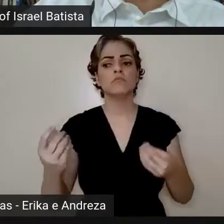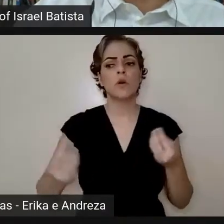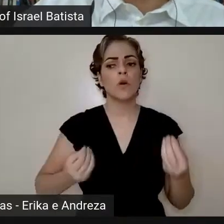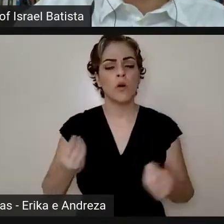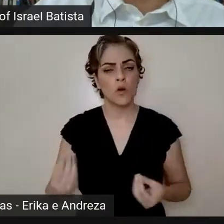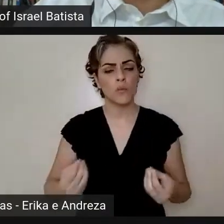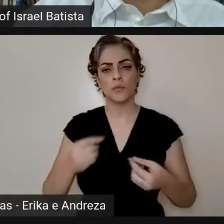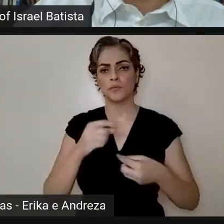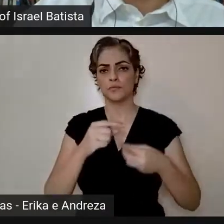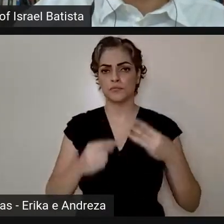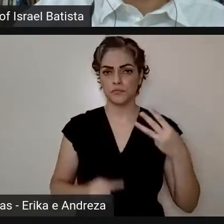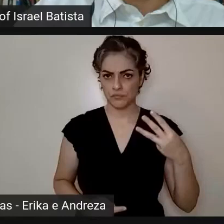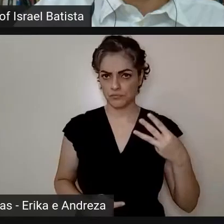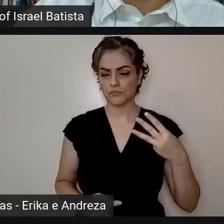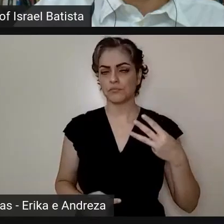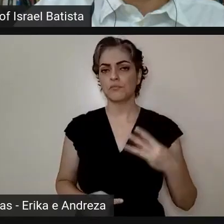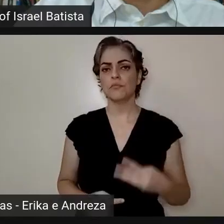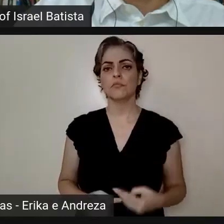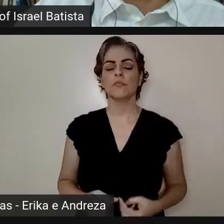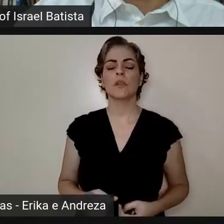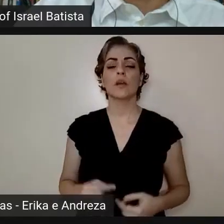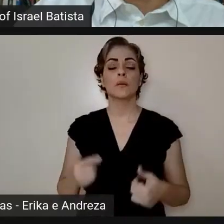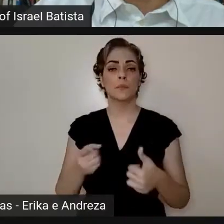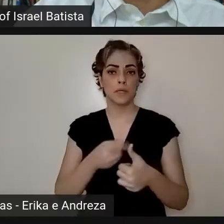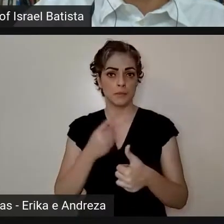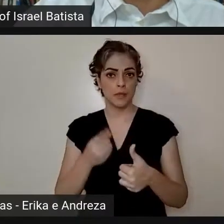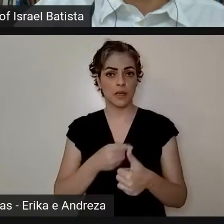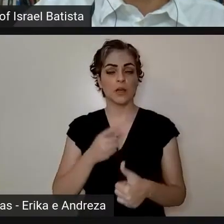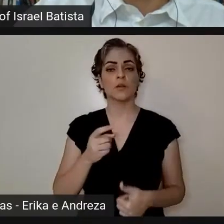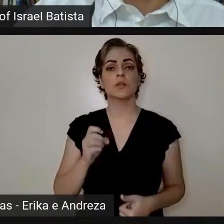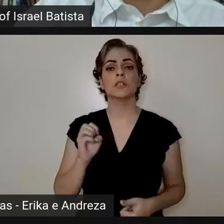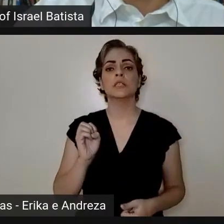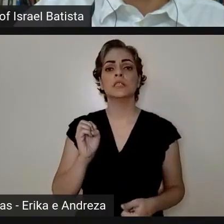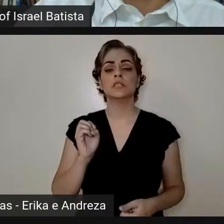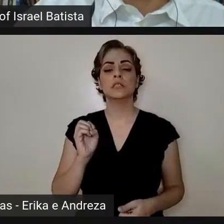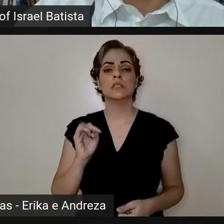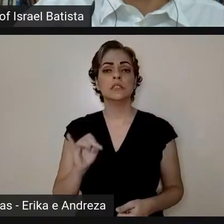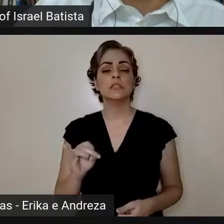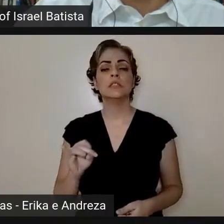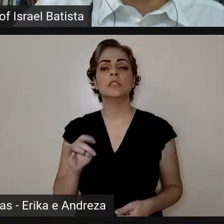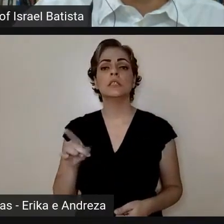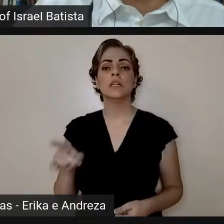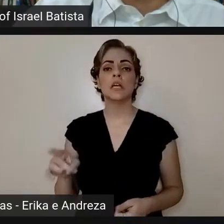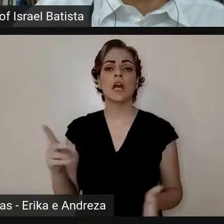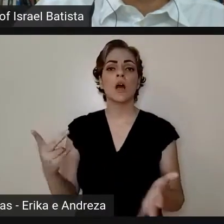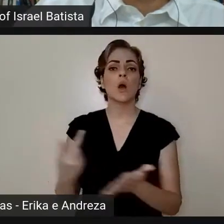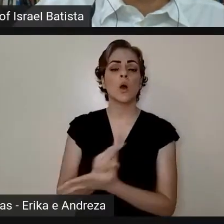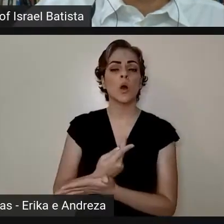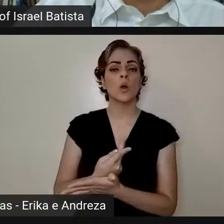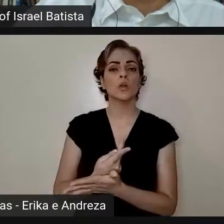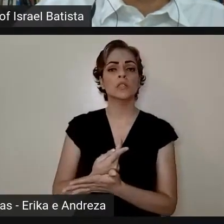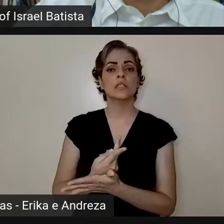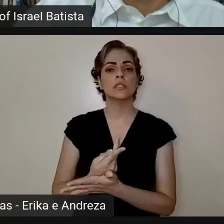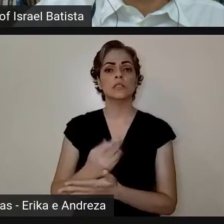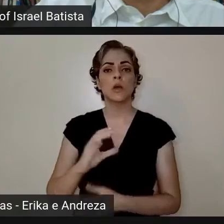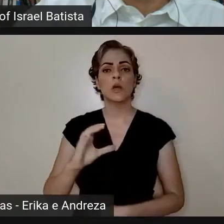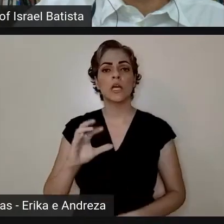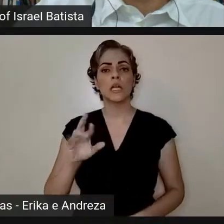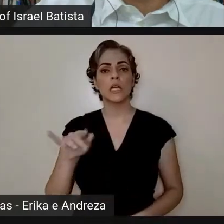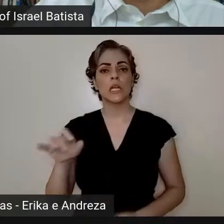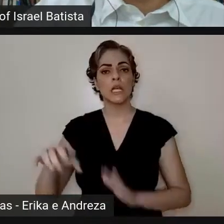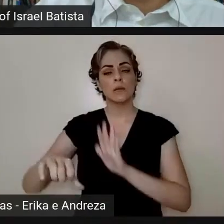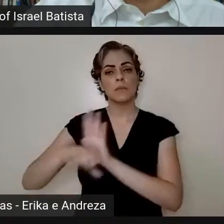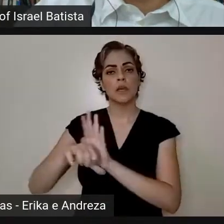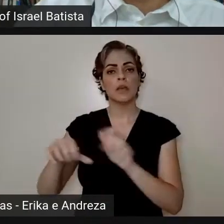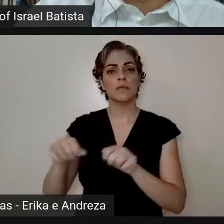são essas 3 previsões? A primeira é se for ali condenado por um crime com a sentença transitada em julgado.